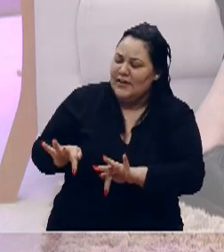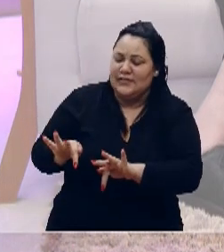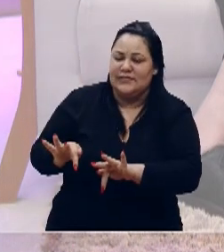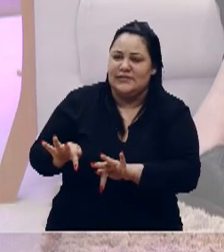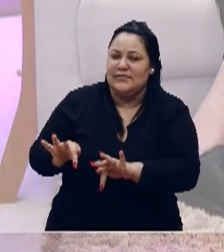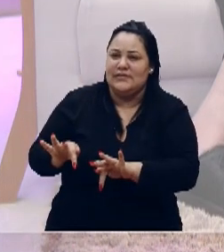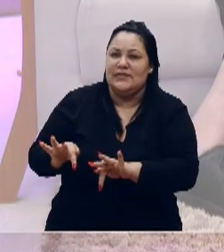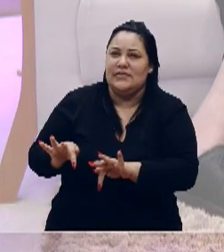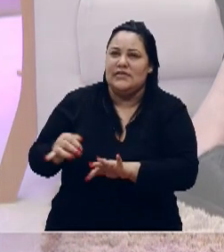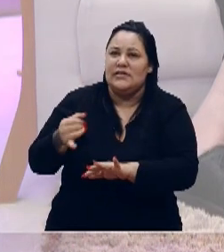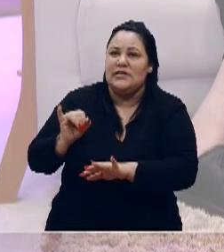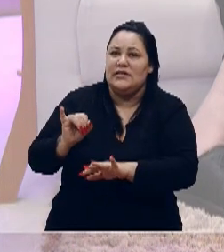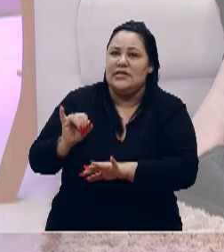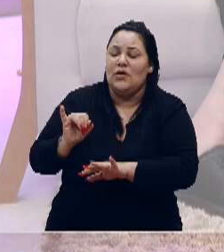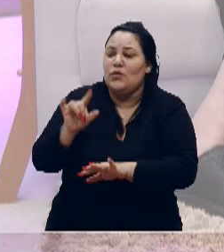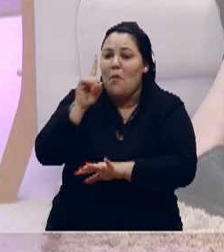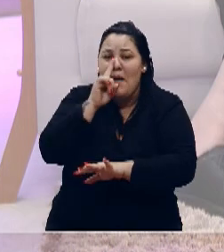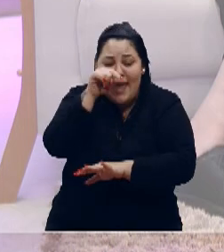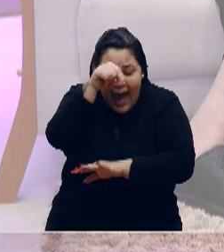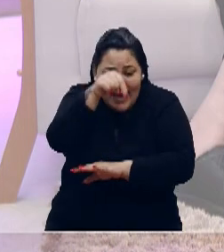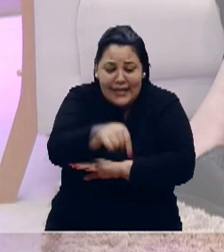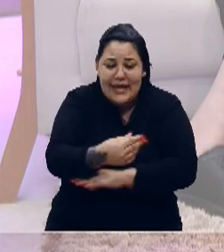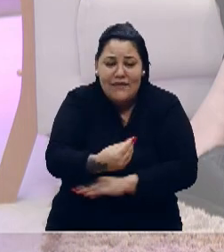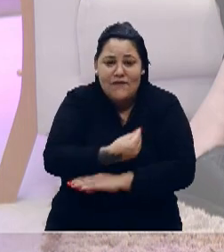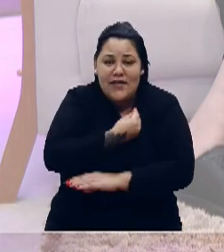vou ser mãe aí no céu.